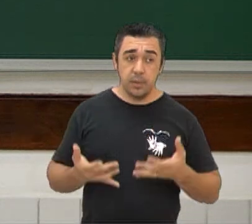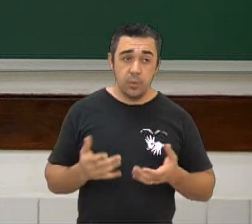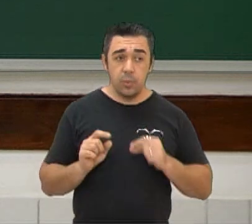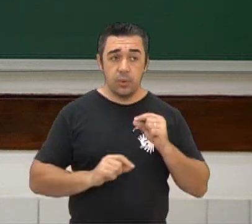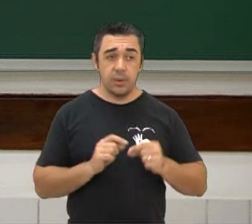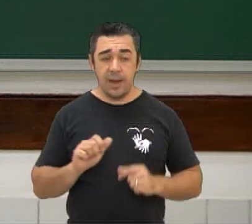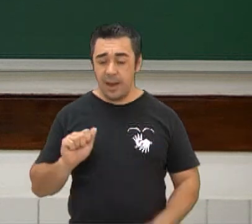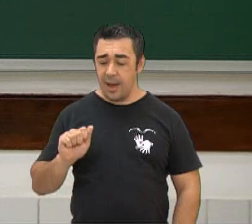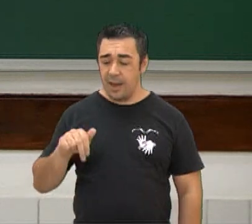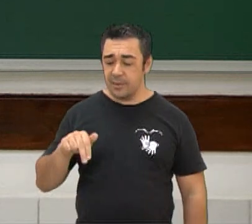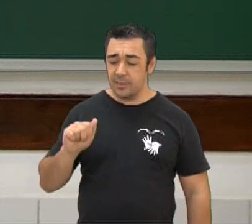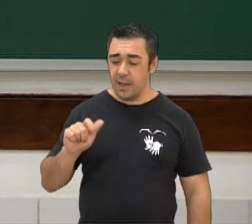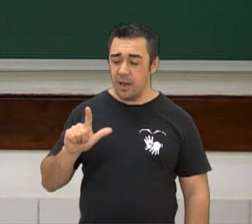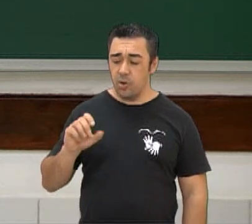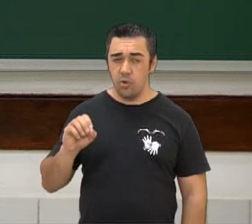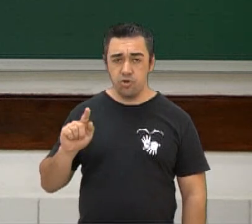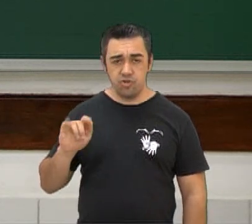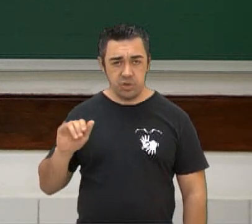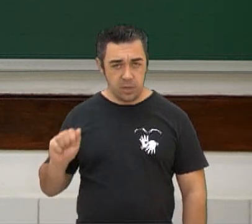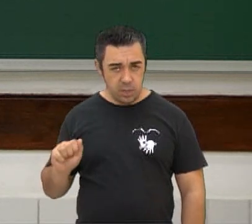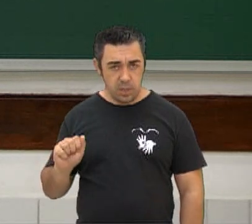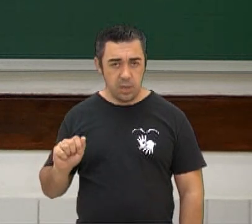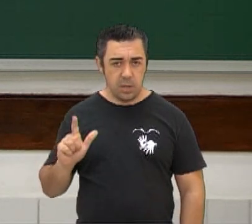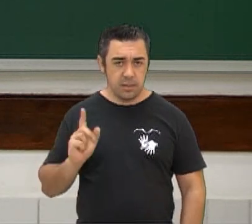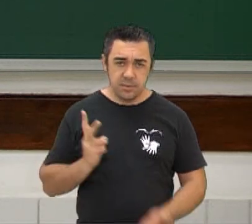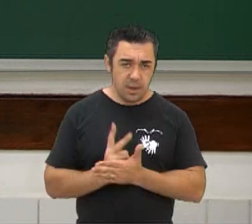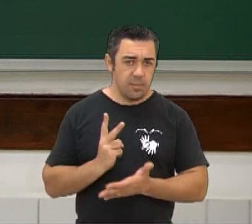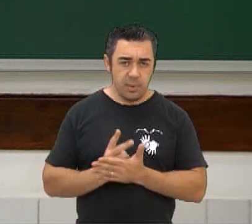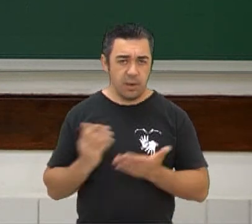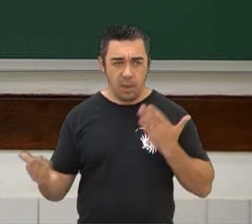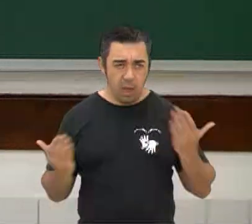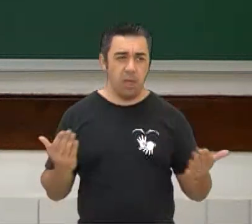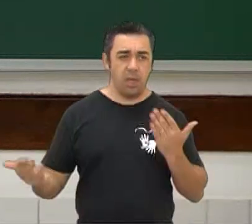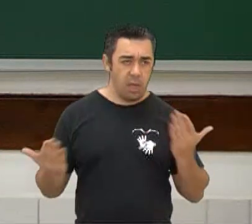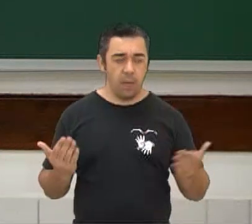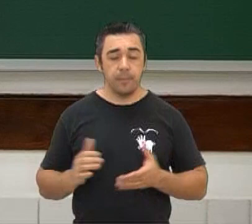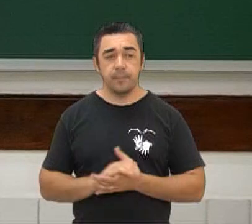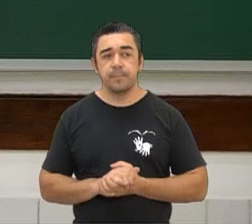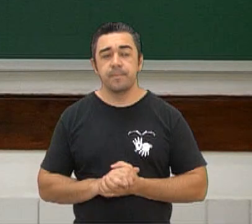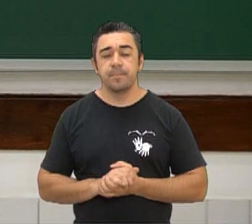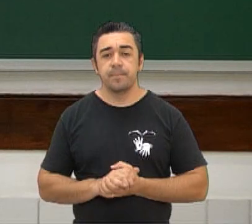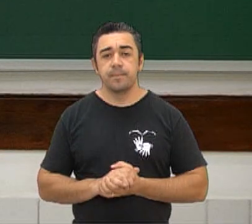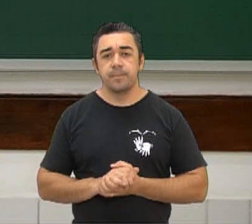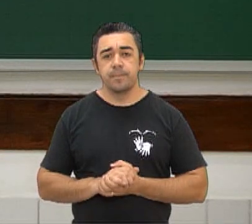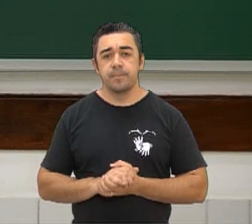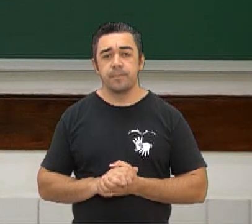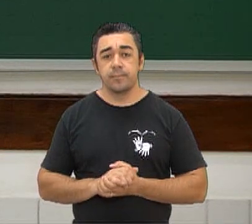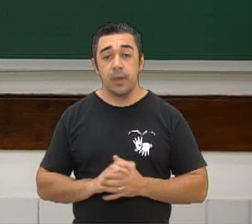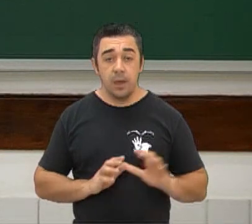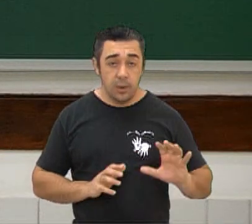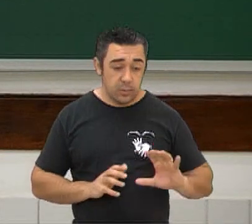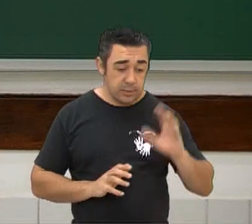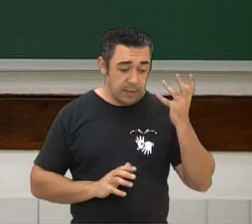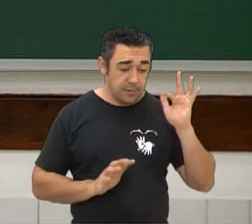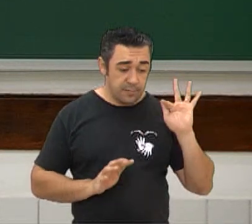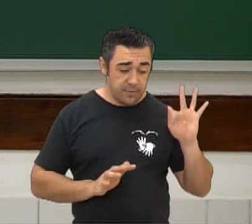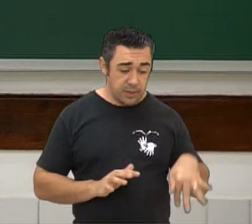da analogia que Tomás de Aquino faz o tempo todo. Vamos lá. Causa final